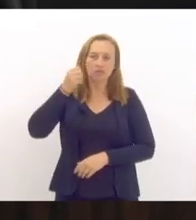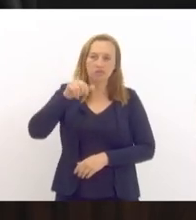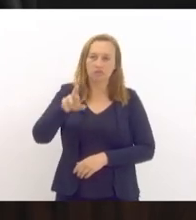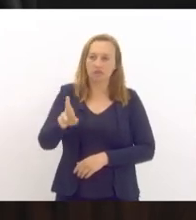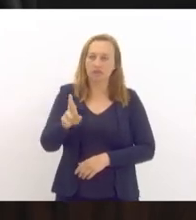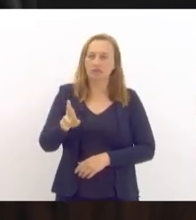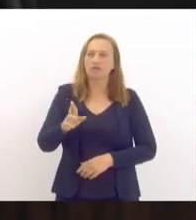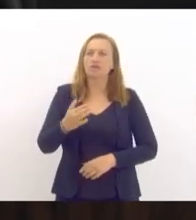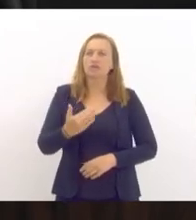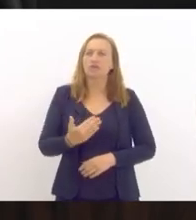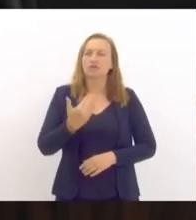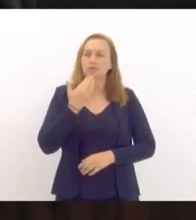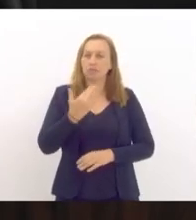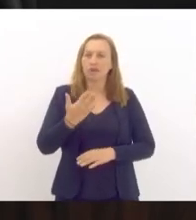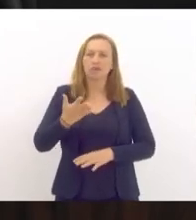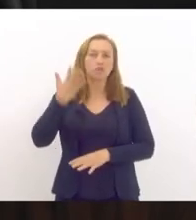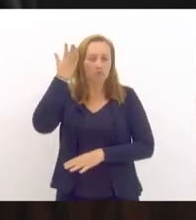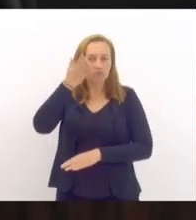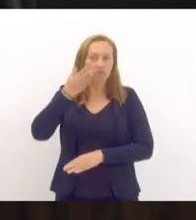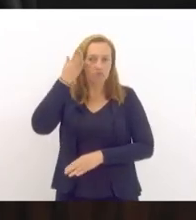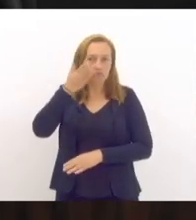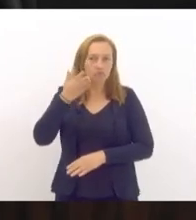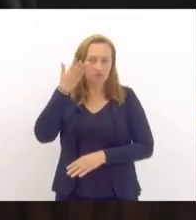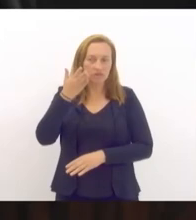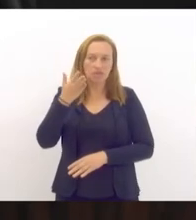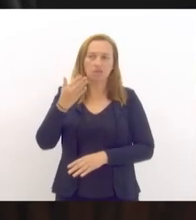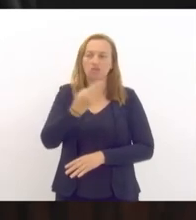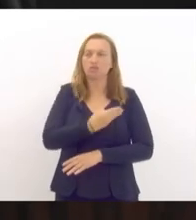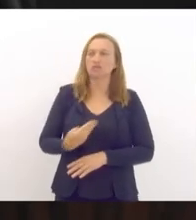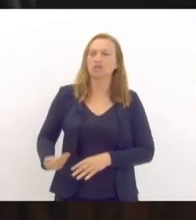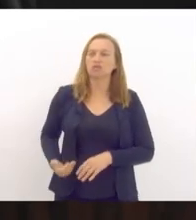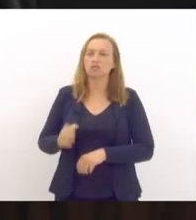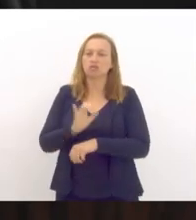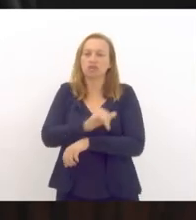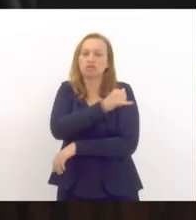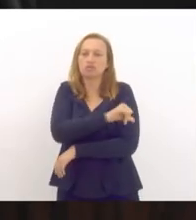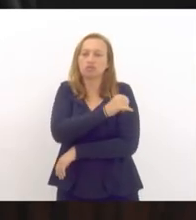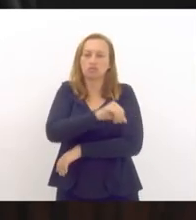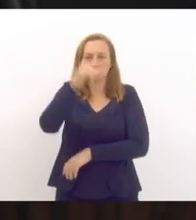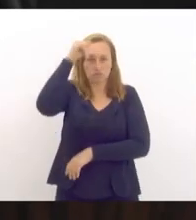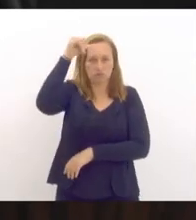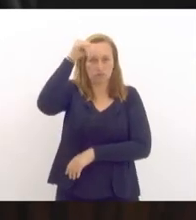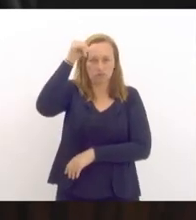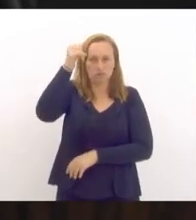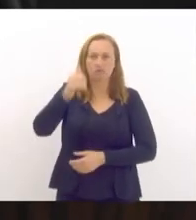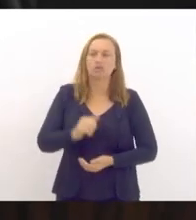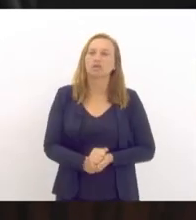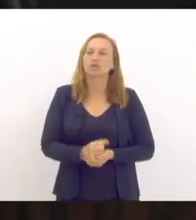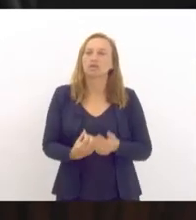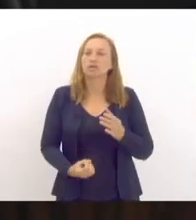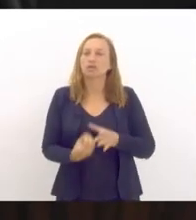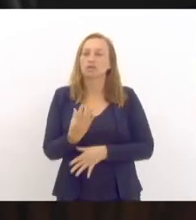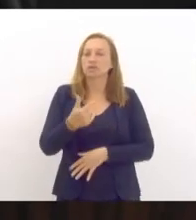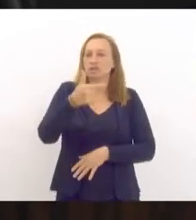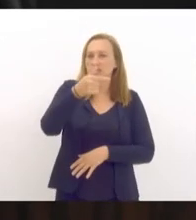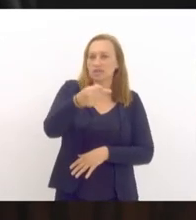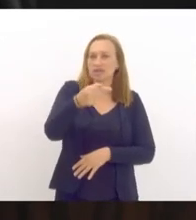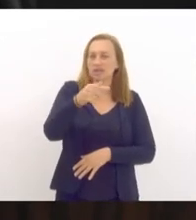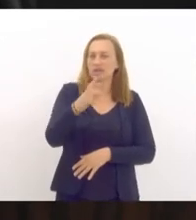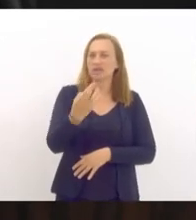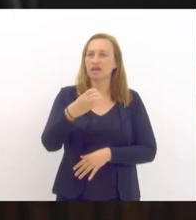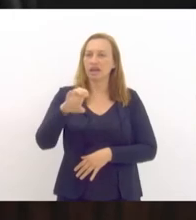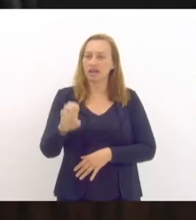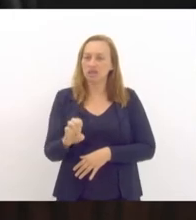e solicita o celentíssimo senhor governador do Estado do Rio de Janeiro o senhor Cláudio Castro a implantação de sete creches